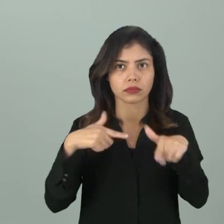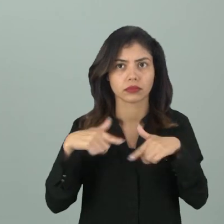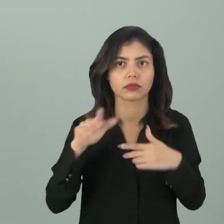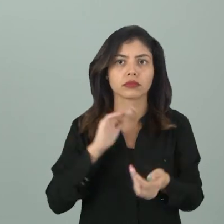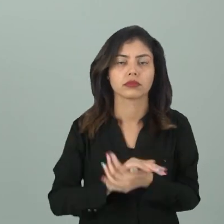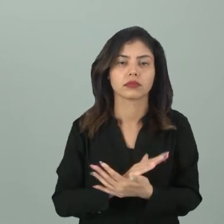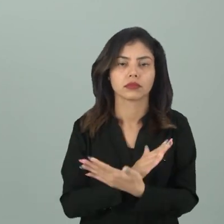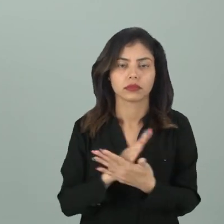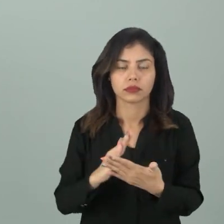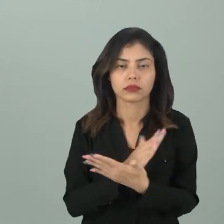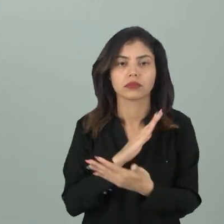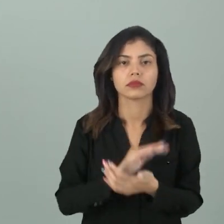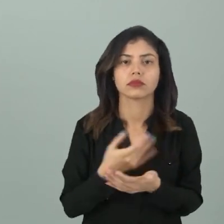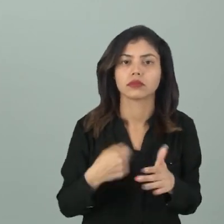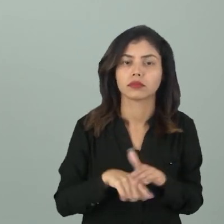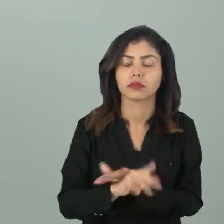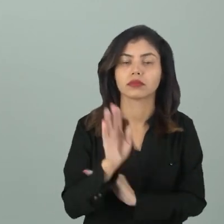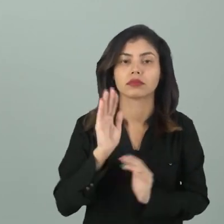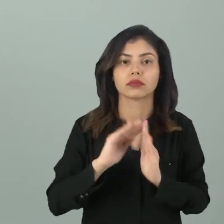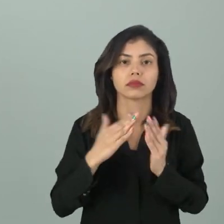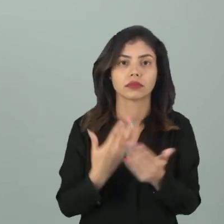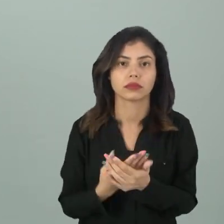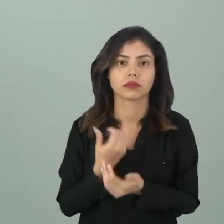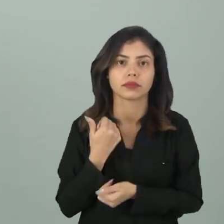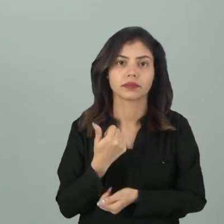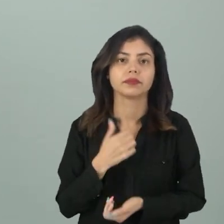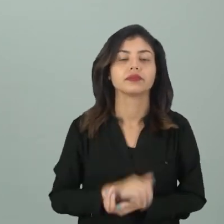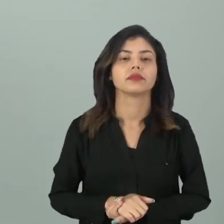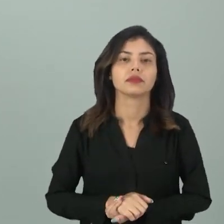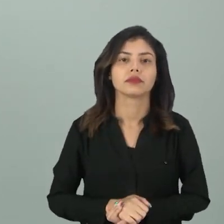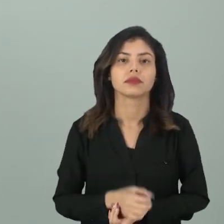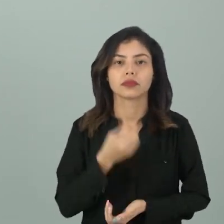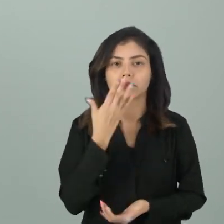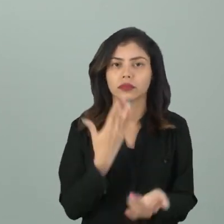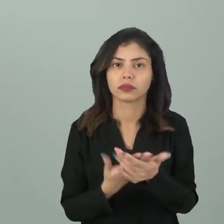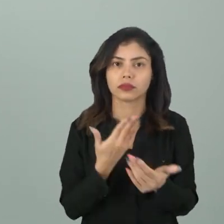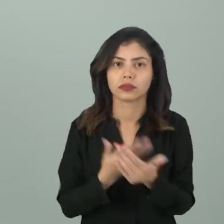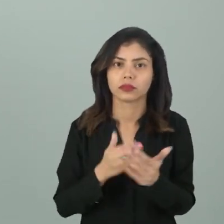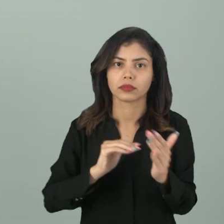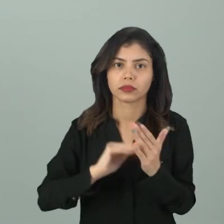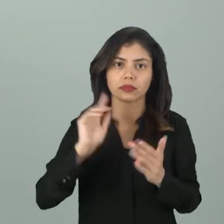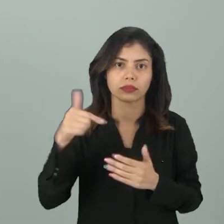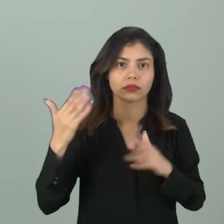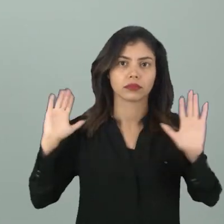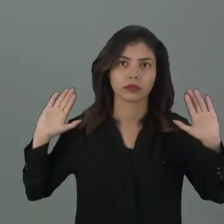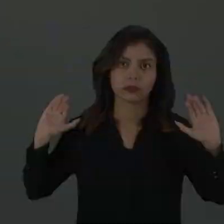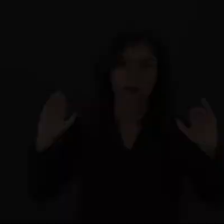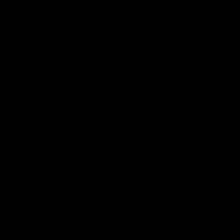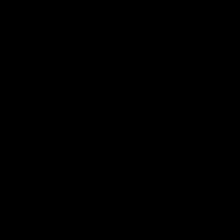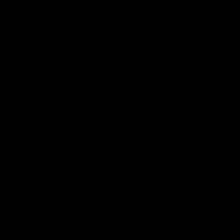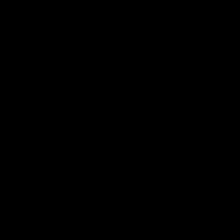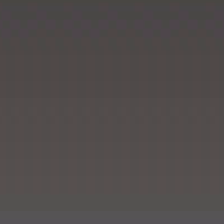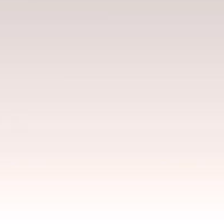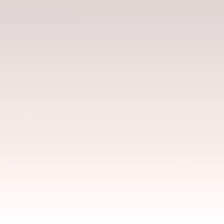algumas pesquisas dentro de suas escolas. Uma boa aula e até a próxima!